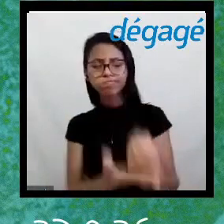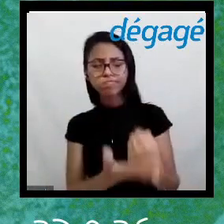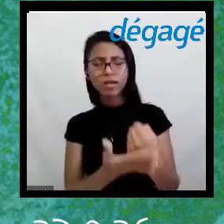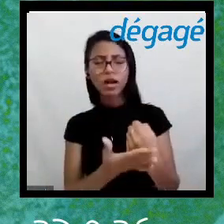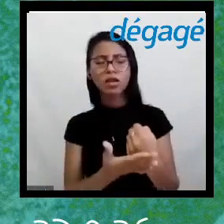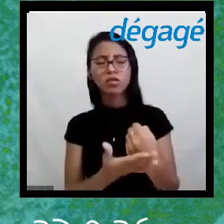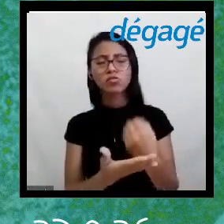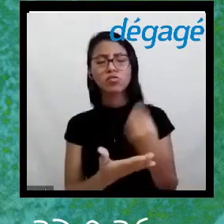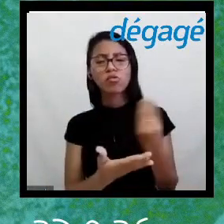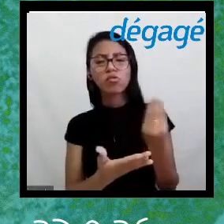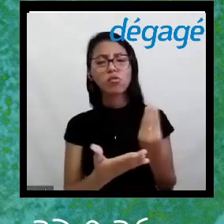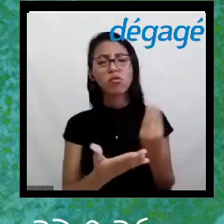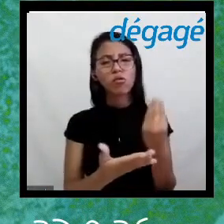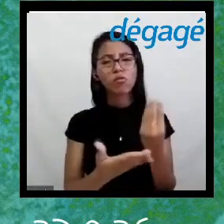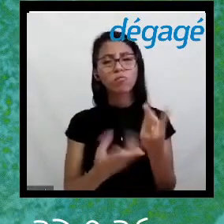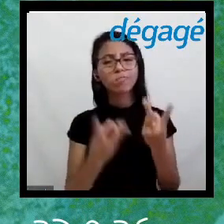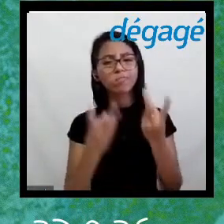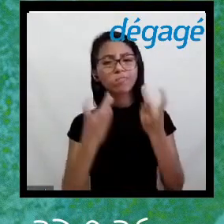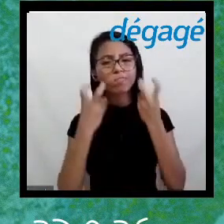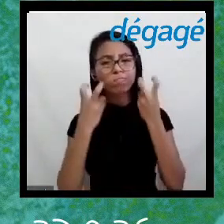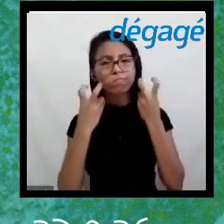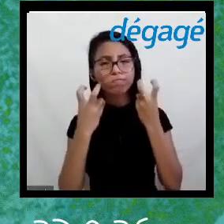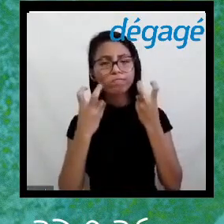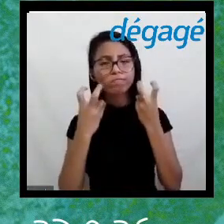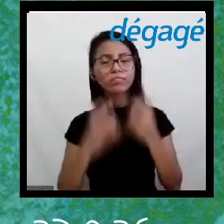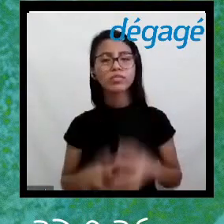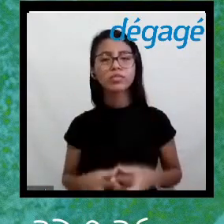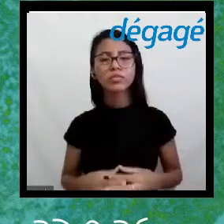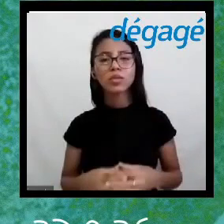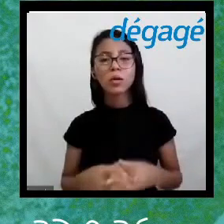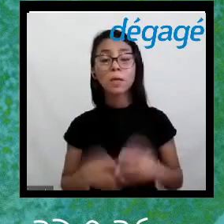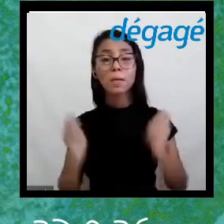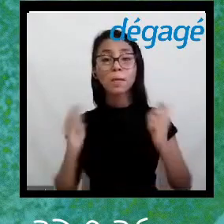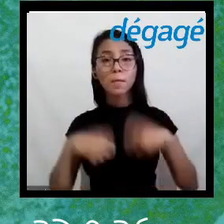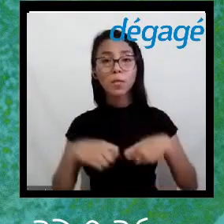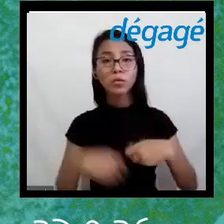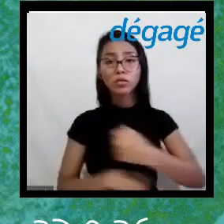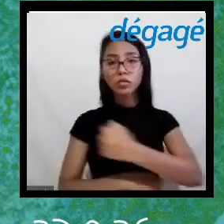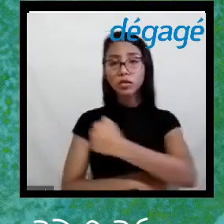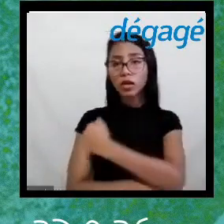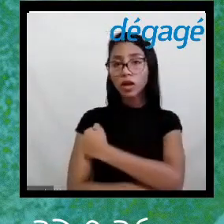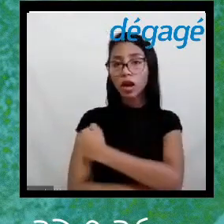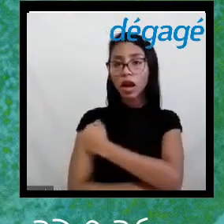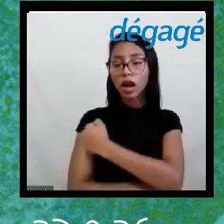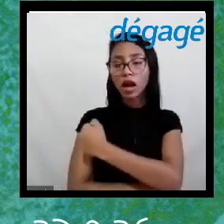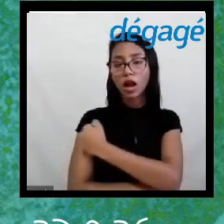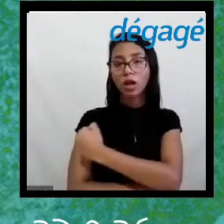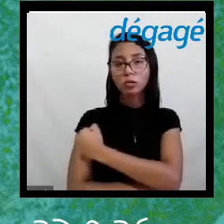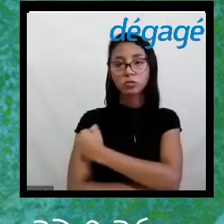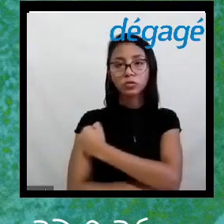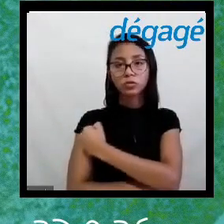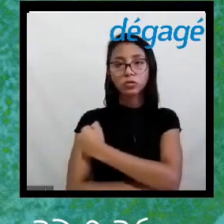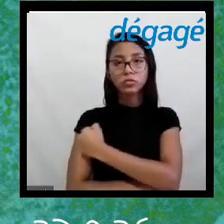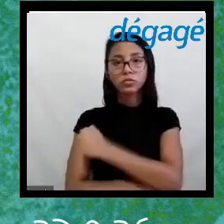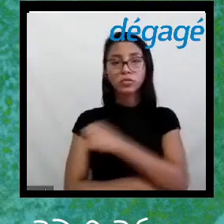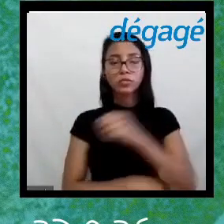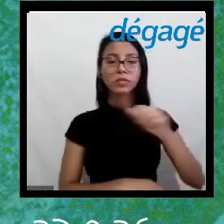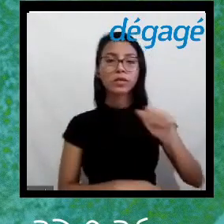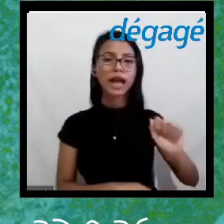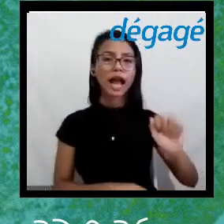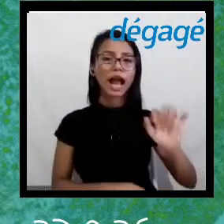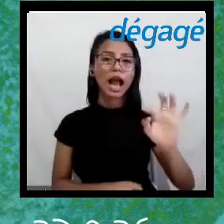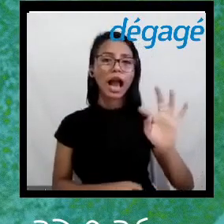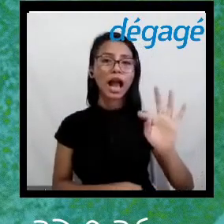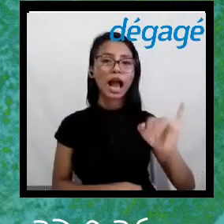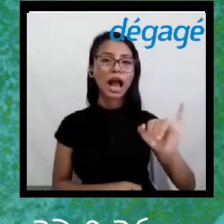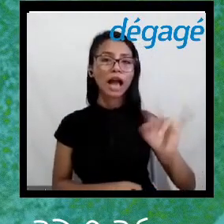mais ativa, em que o aluno, de repente, quisesse se movimentar ou emitir um